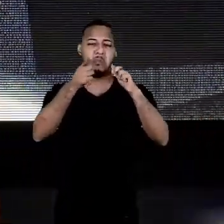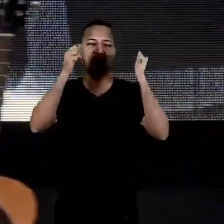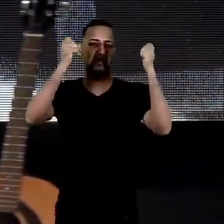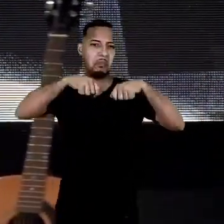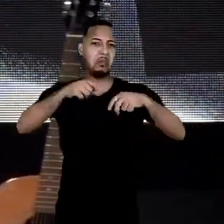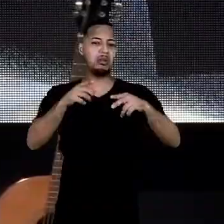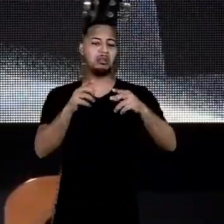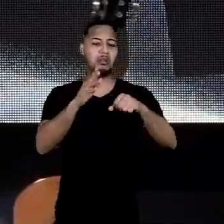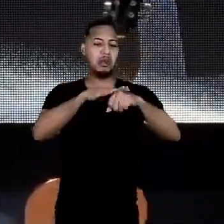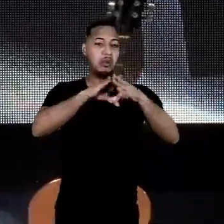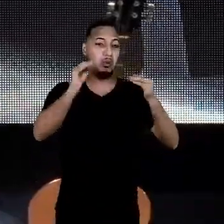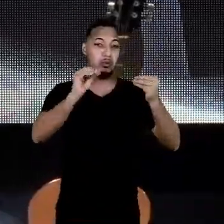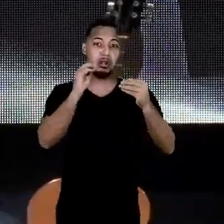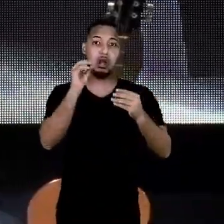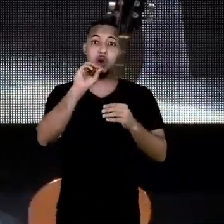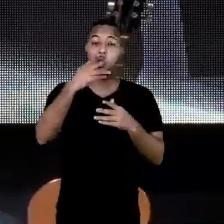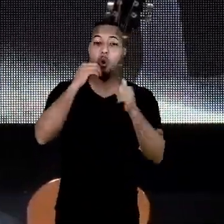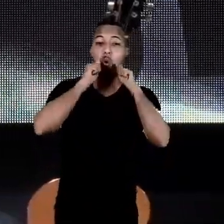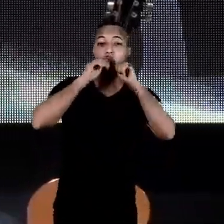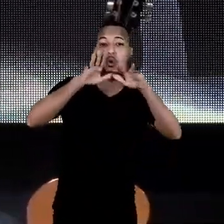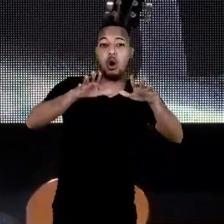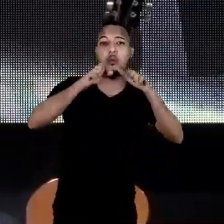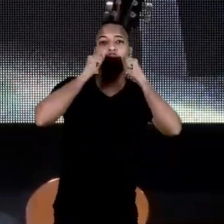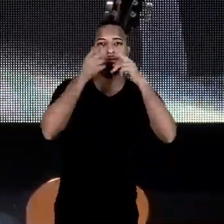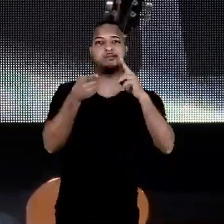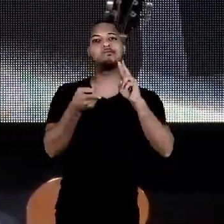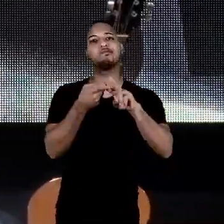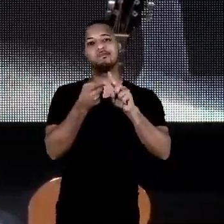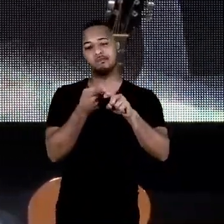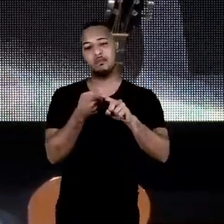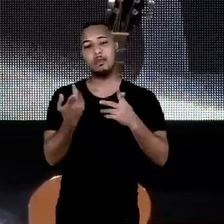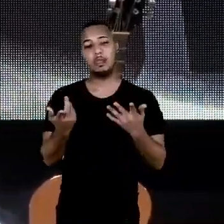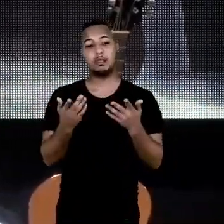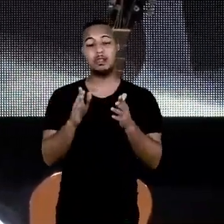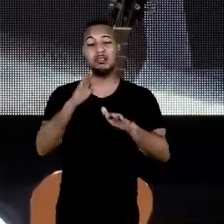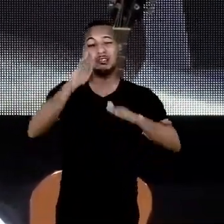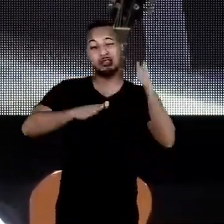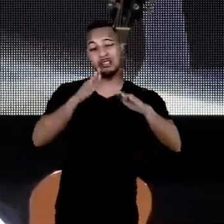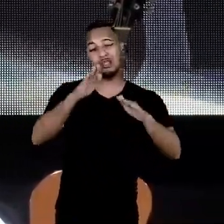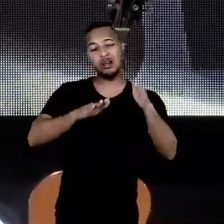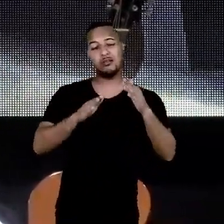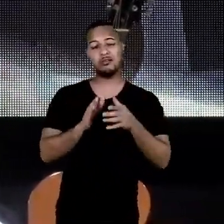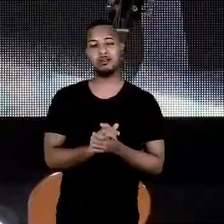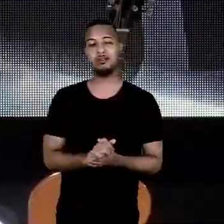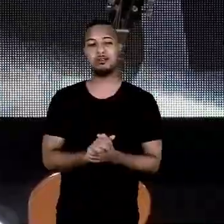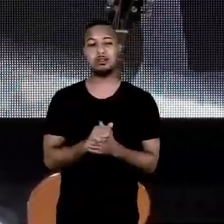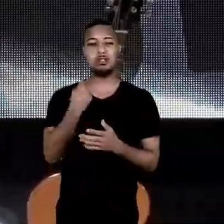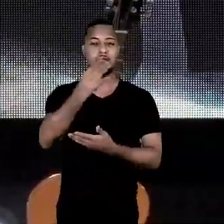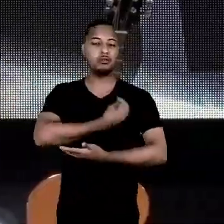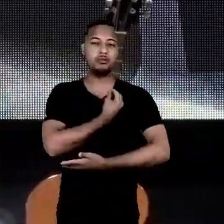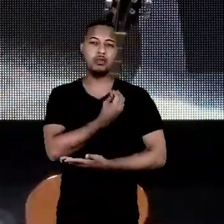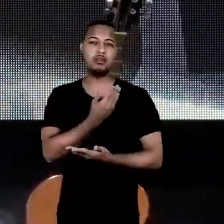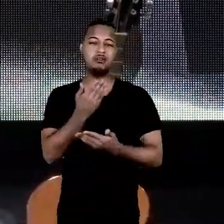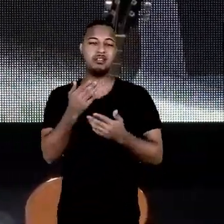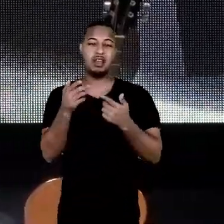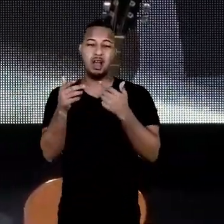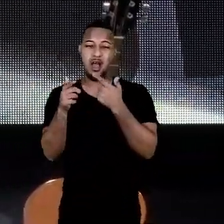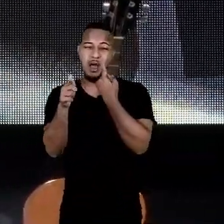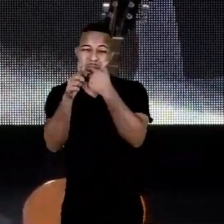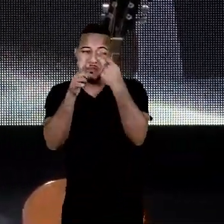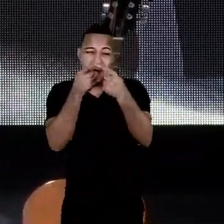Espírito Santo de Deus quer falar no teu coração: ei, se talvez você, na sua vida, diante das